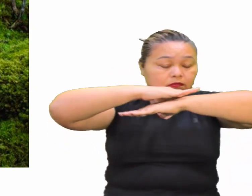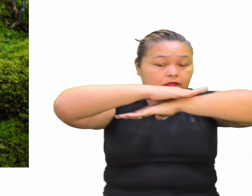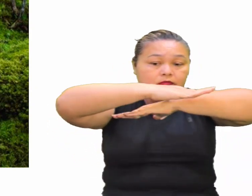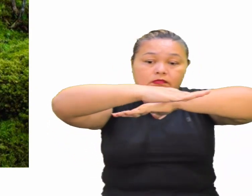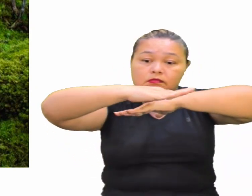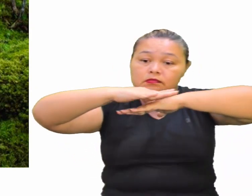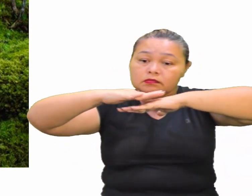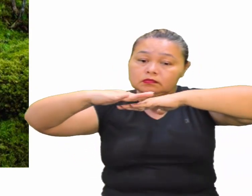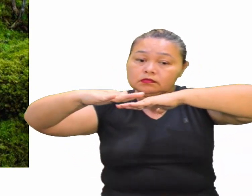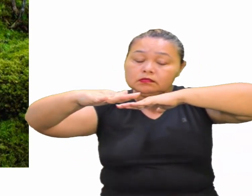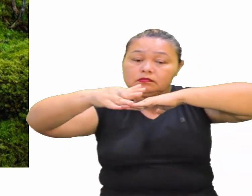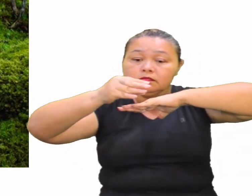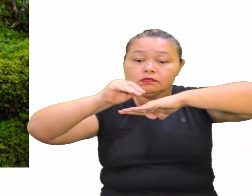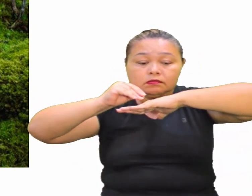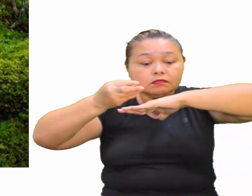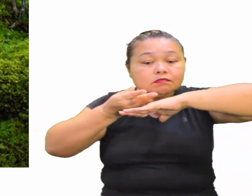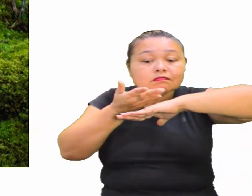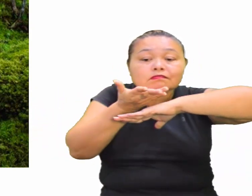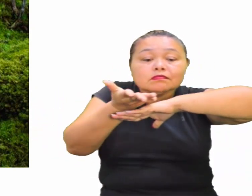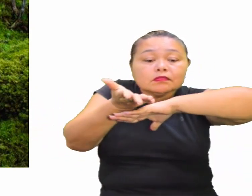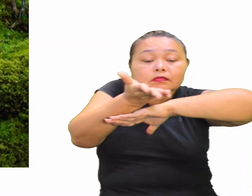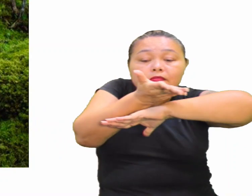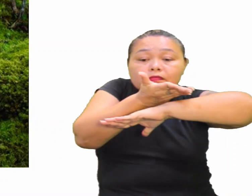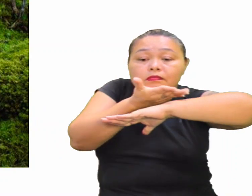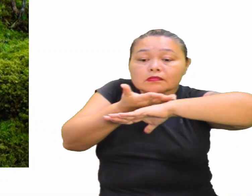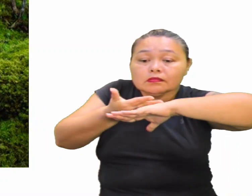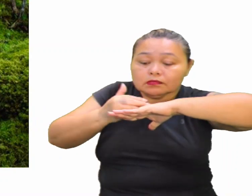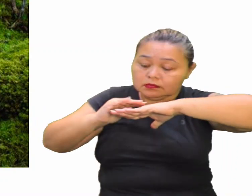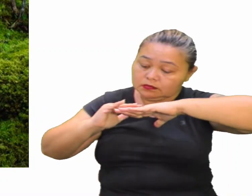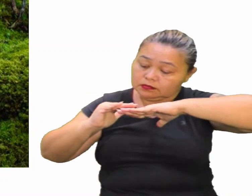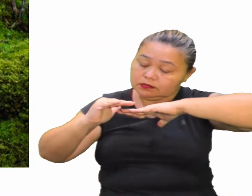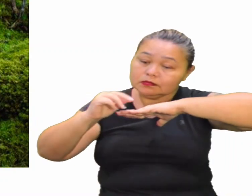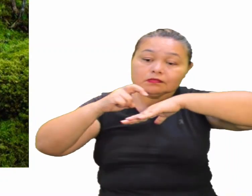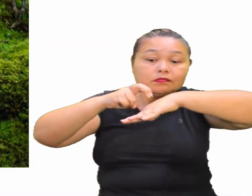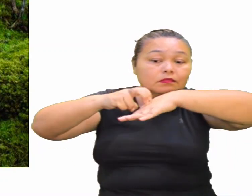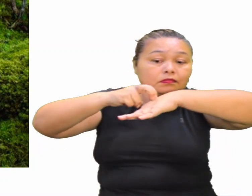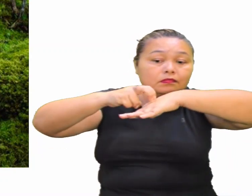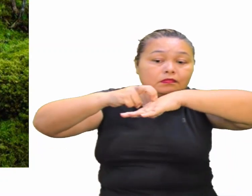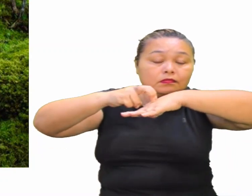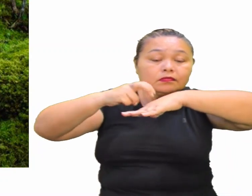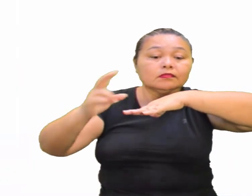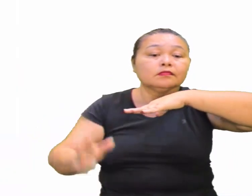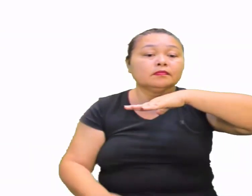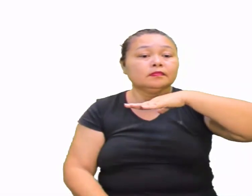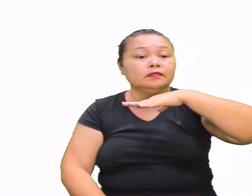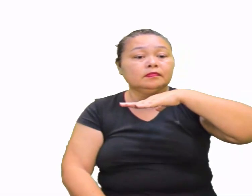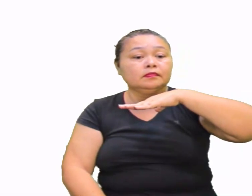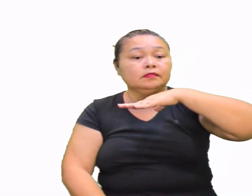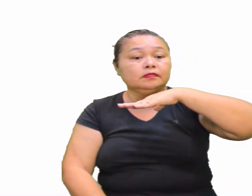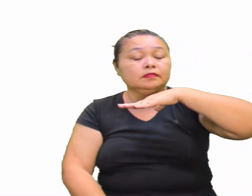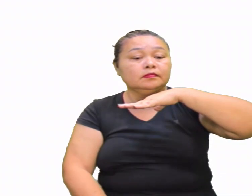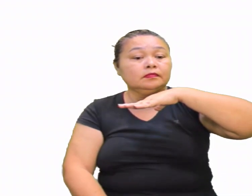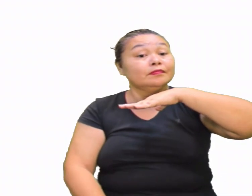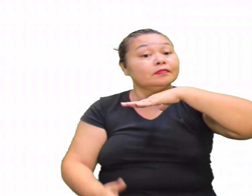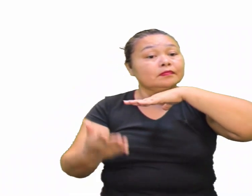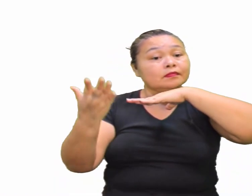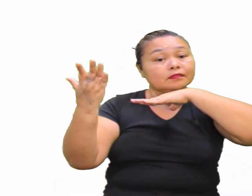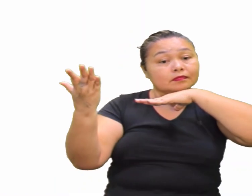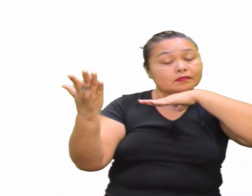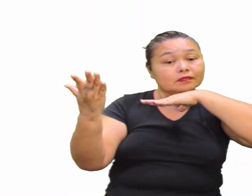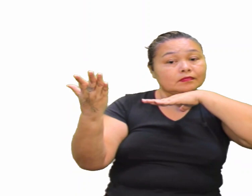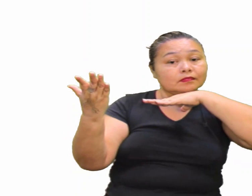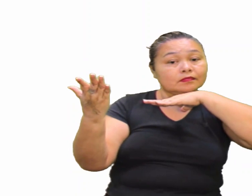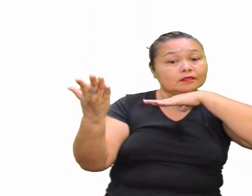rico em sais minerais, ele já preparou o ambiente para as gramíneas, para outros organismos. Então, a partir de